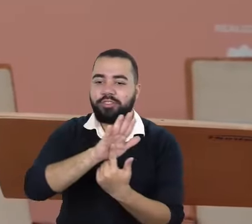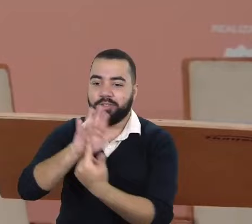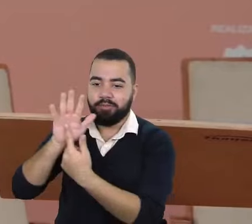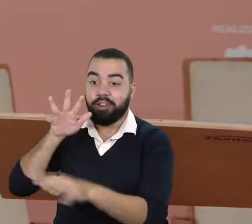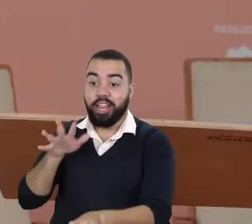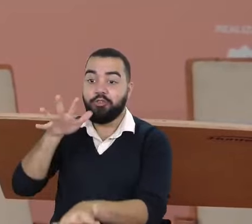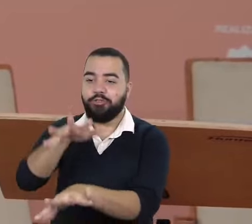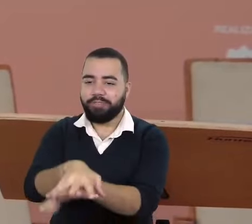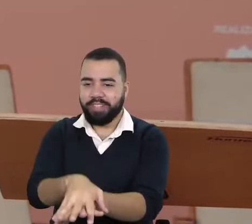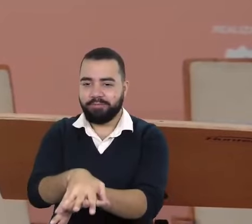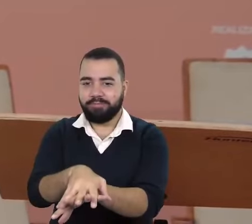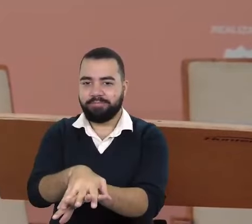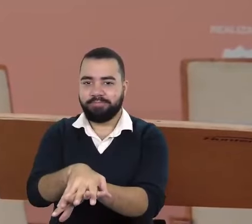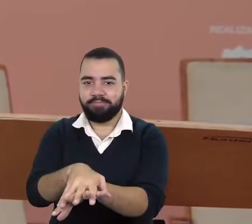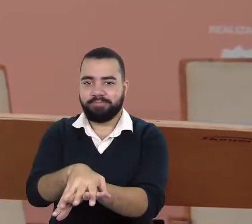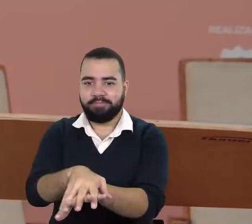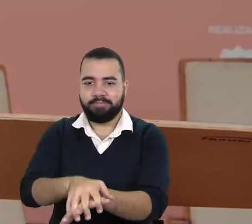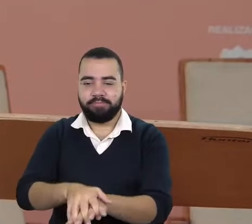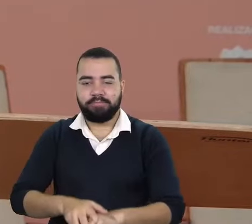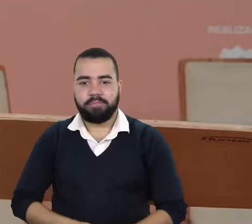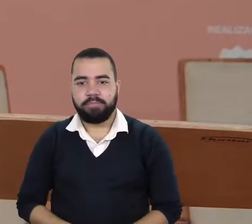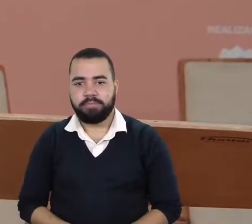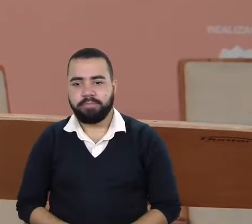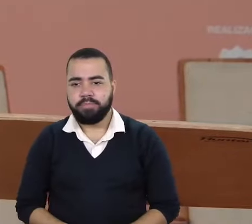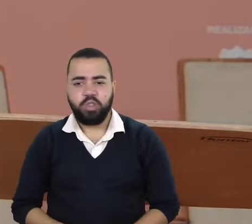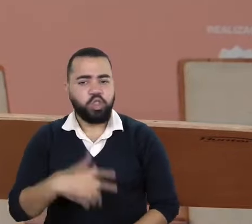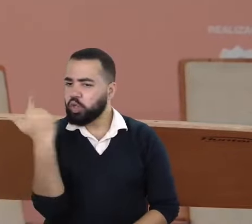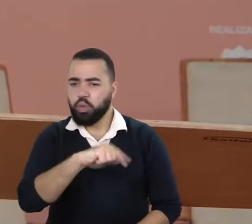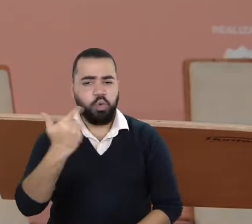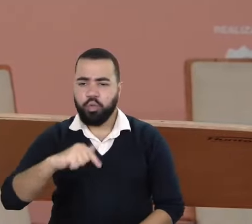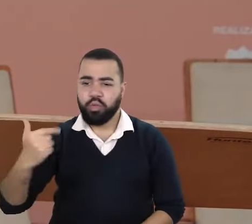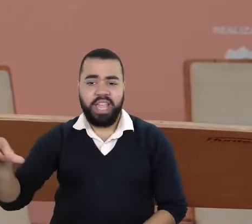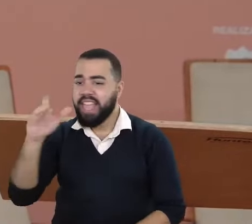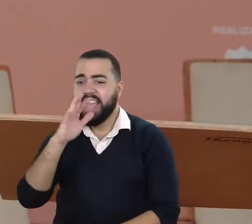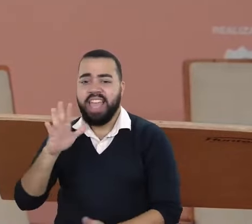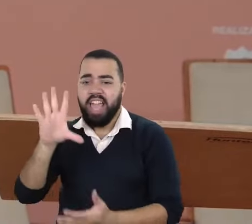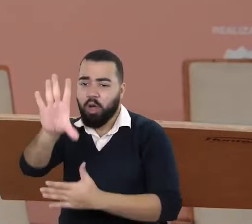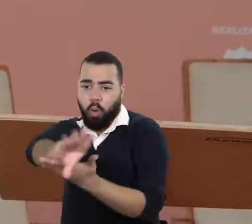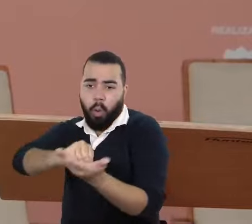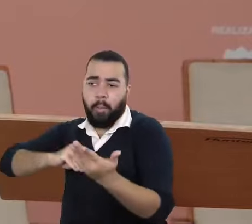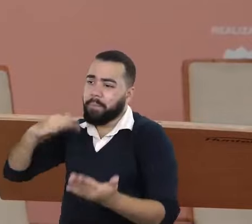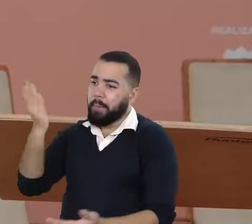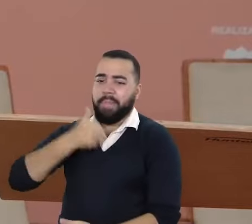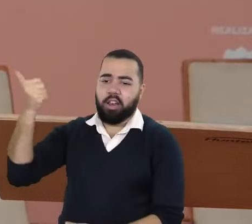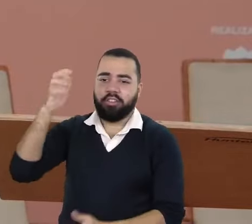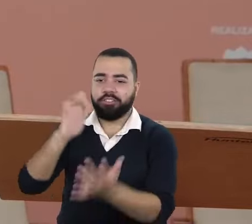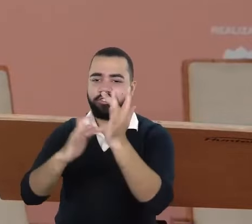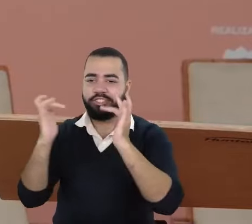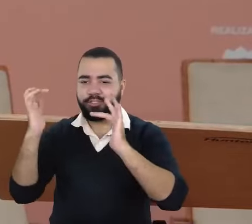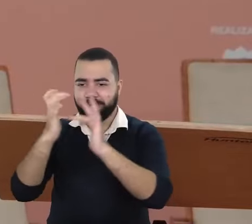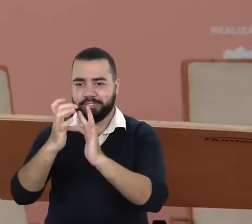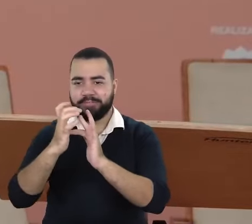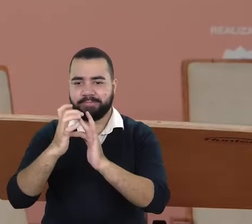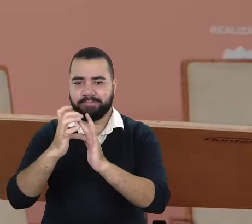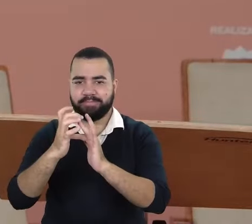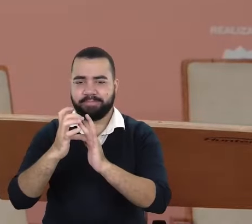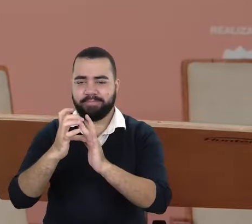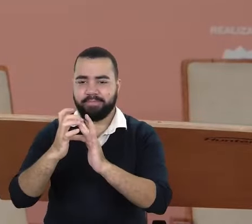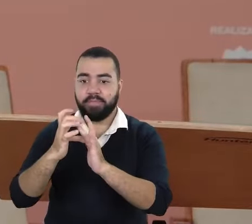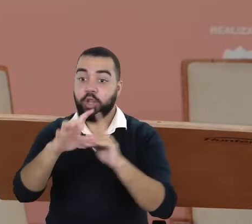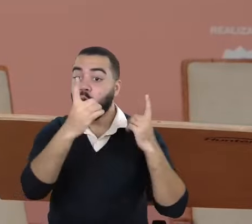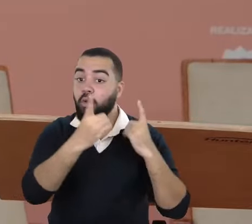hoje. Não existiu e não vai existir um exemplo maior de inclusão do que Jesus. Gente,